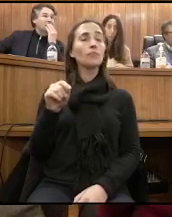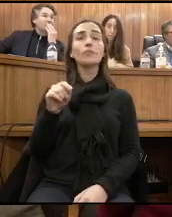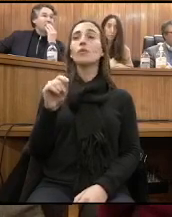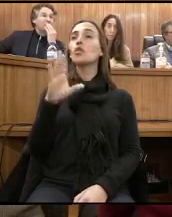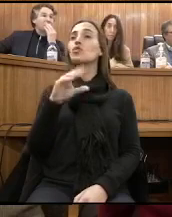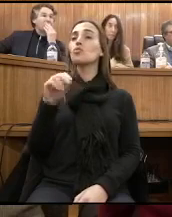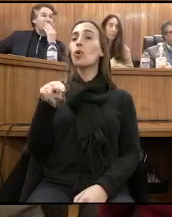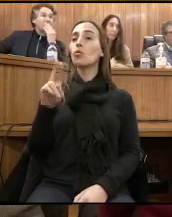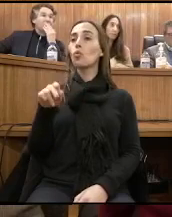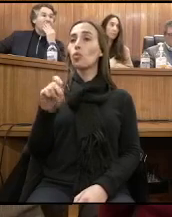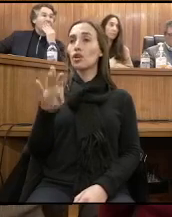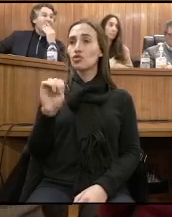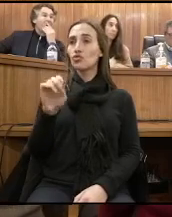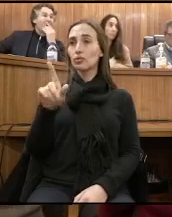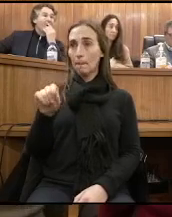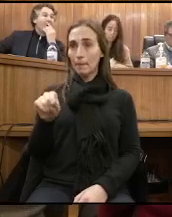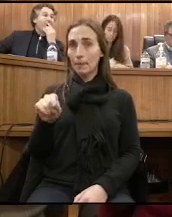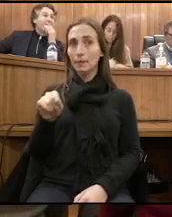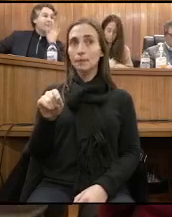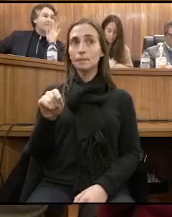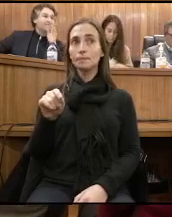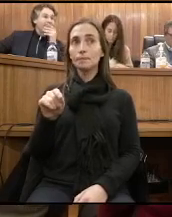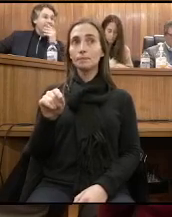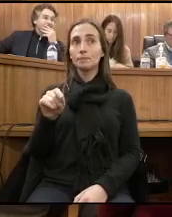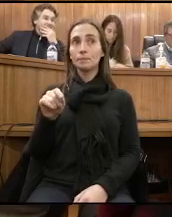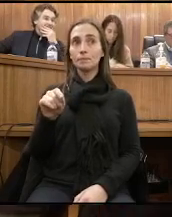João Nunes, também está.